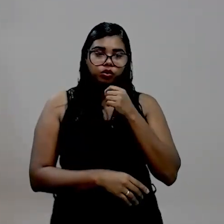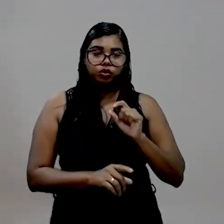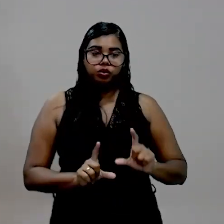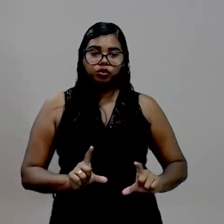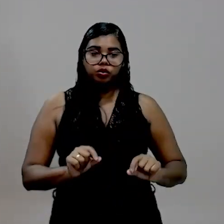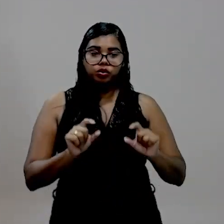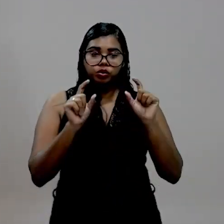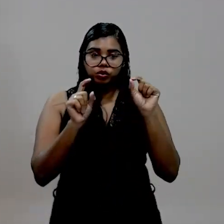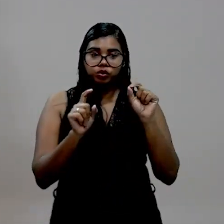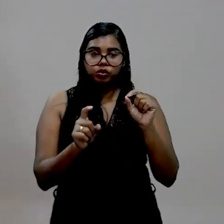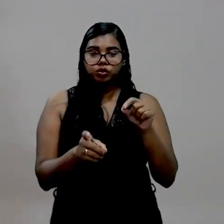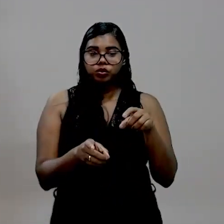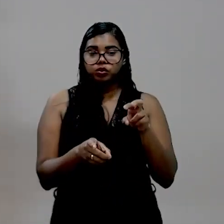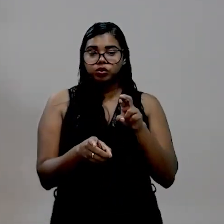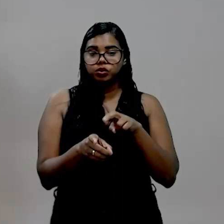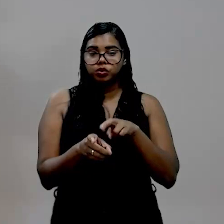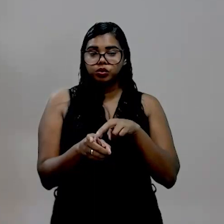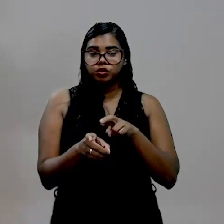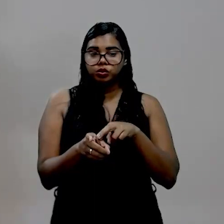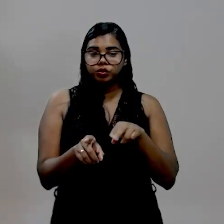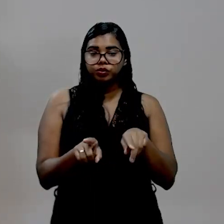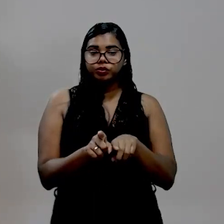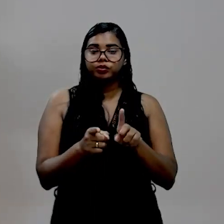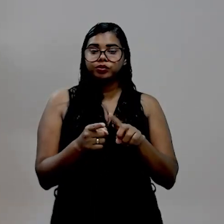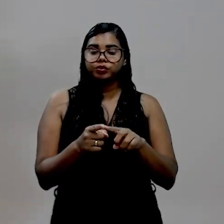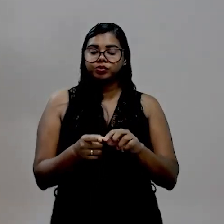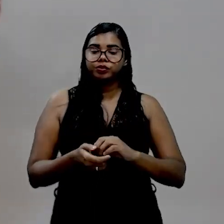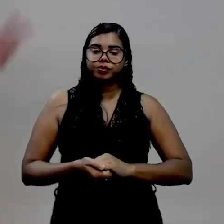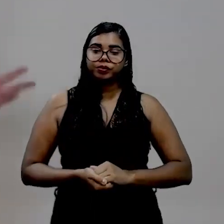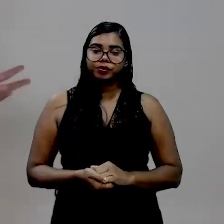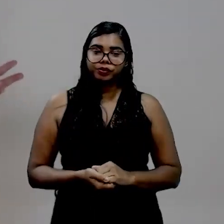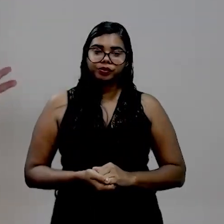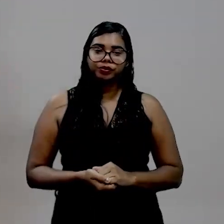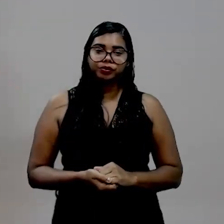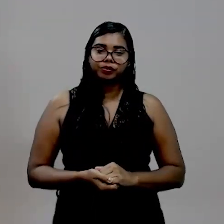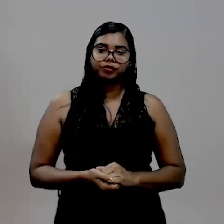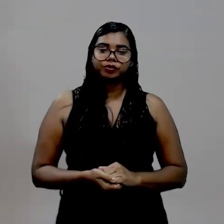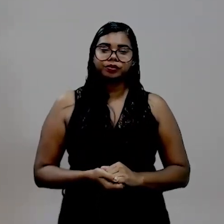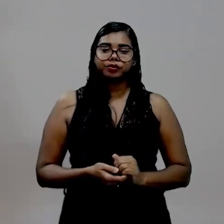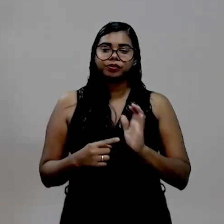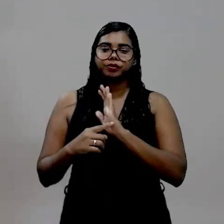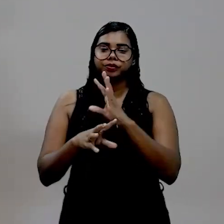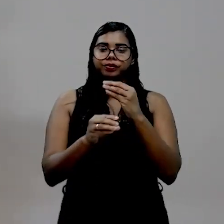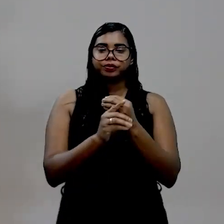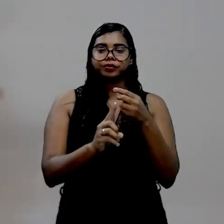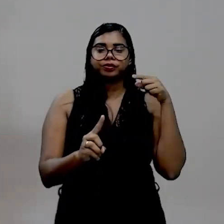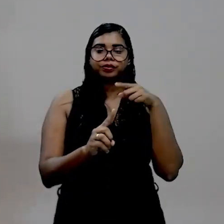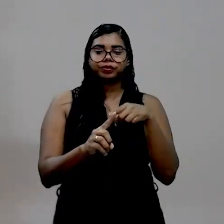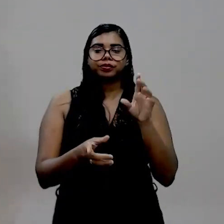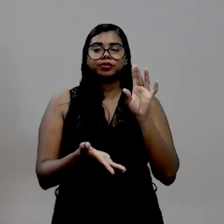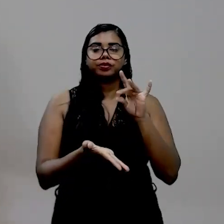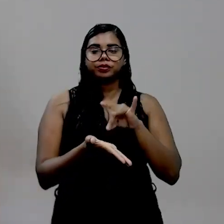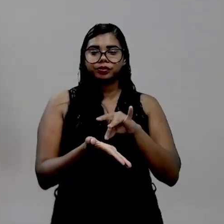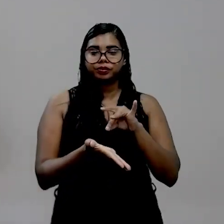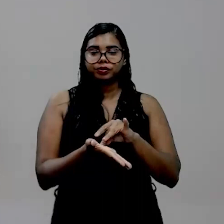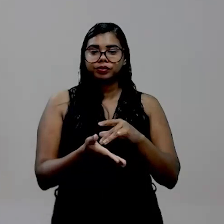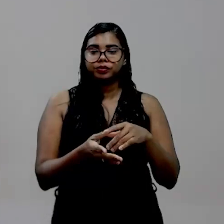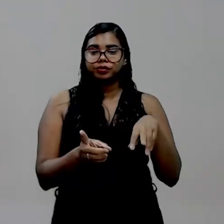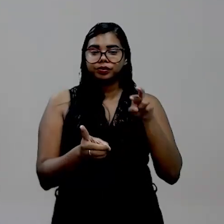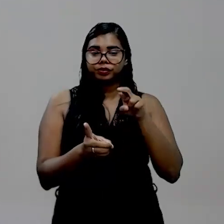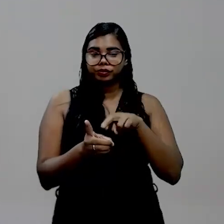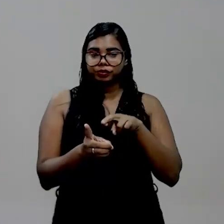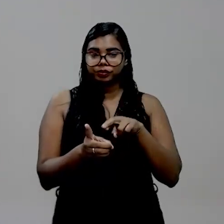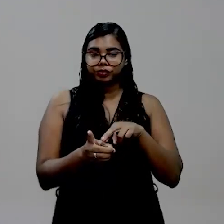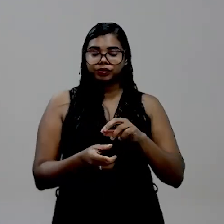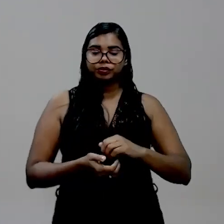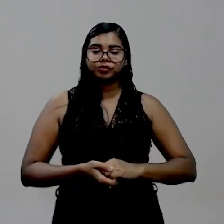é vamos dizer assim, o mote, o motivo. Mas, na verdade, não é a próstata só que a gente quer que o homem sensibilizar